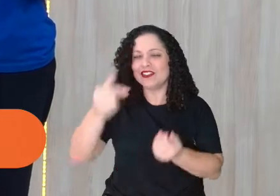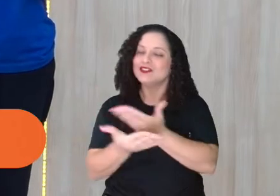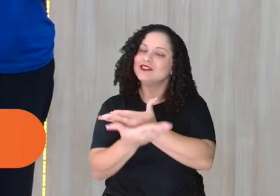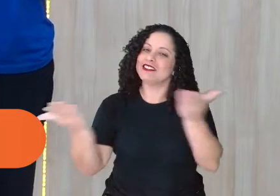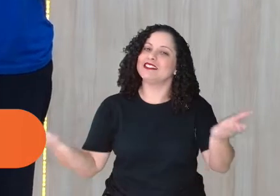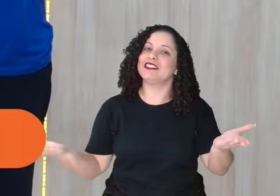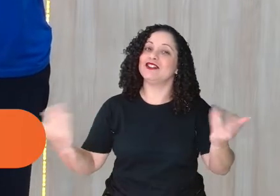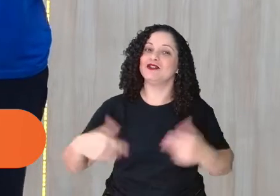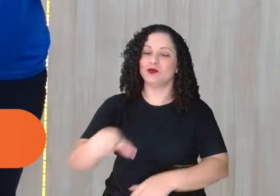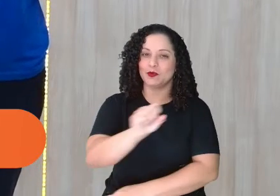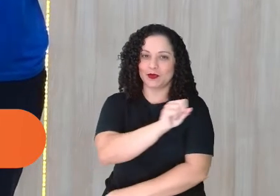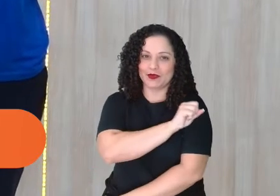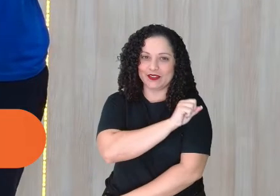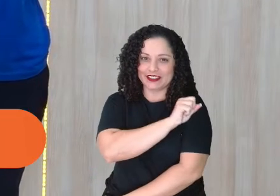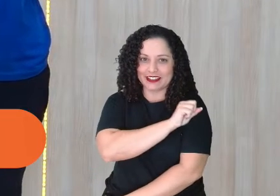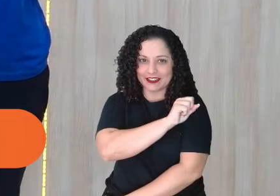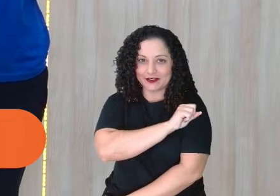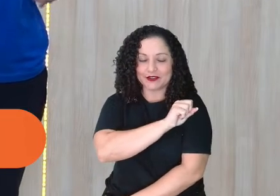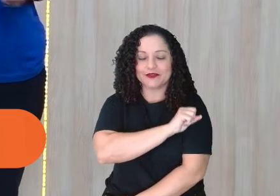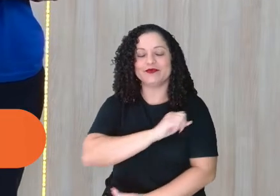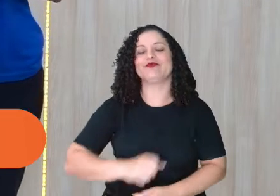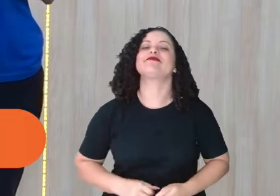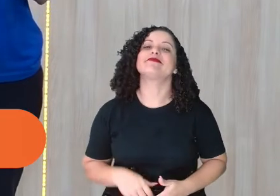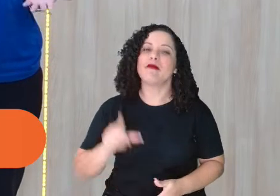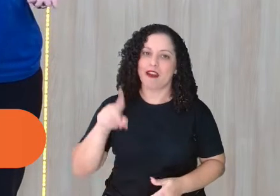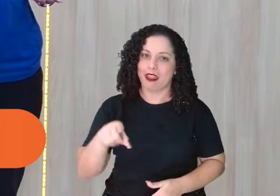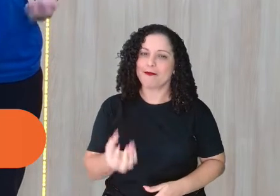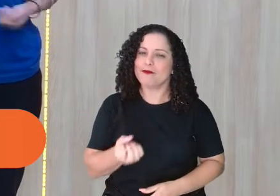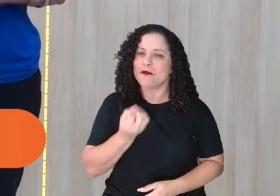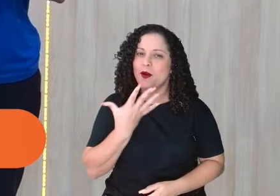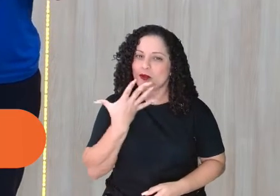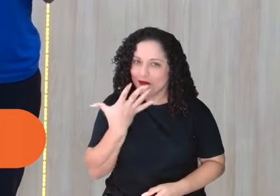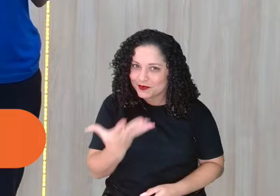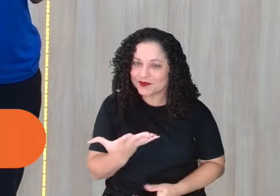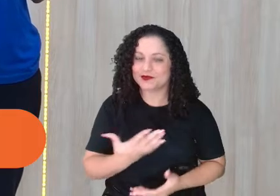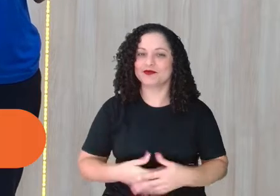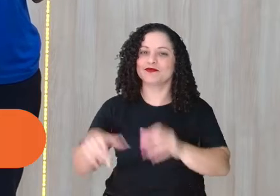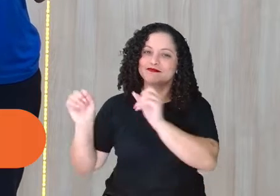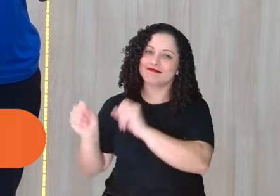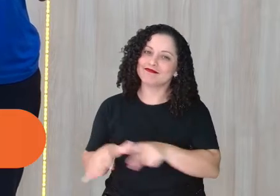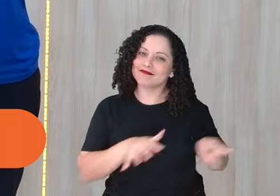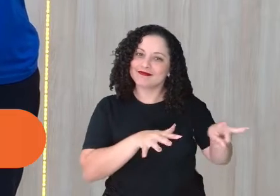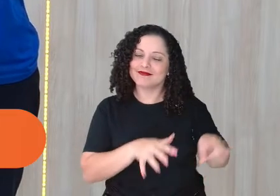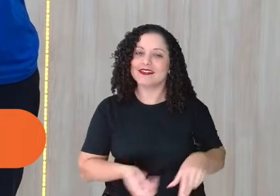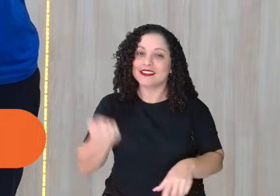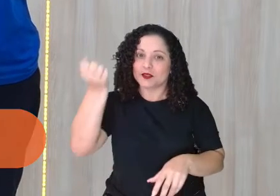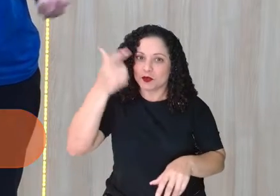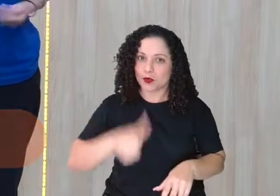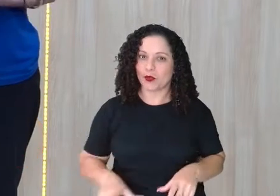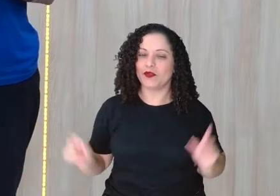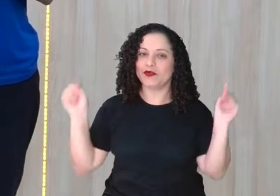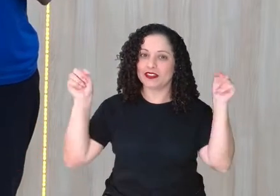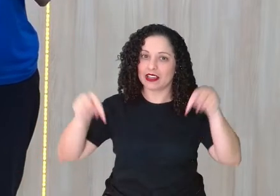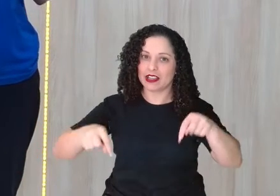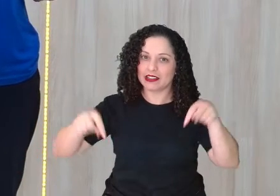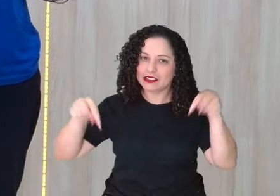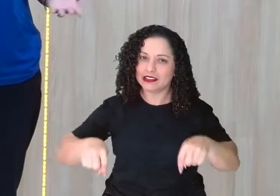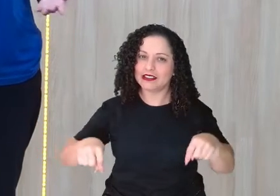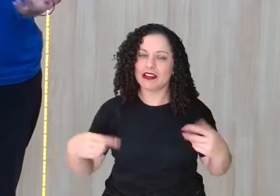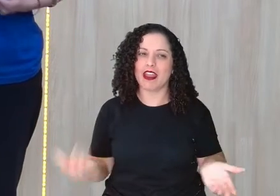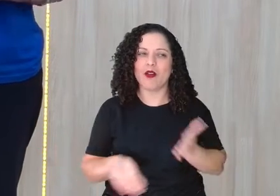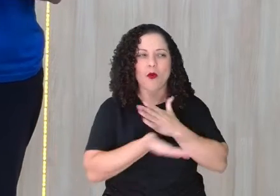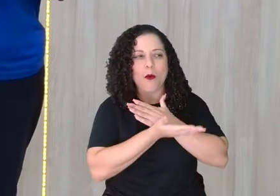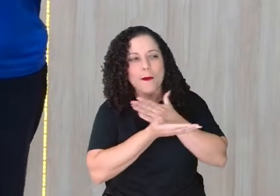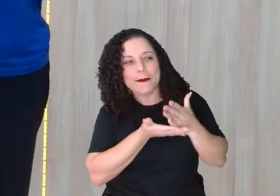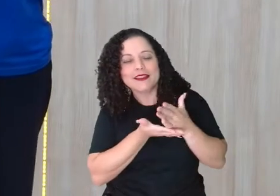do 8º ano, né, gente? Que bom! Numa semana novamente aqui, né? Começando a